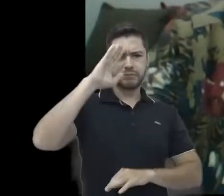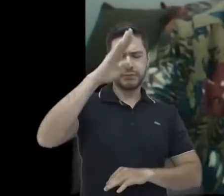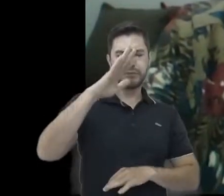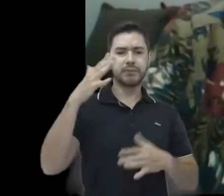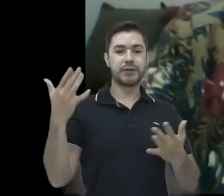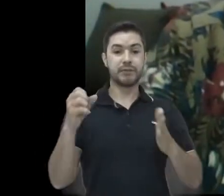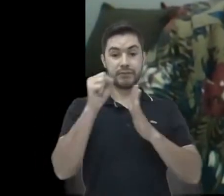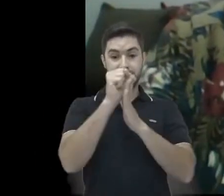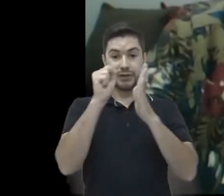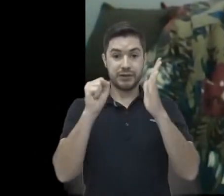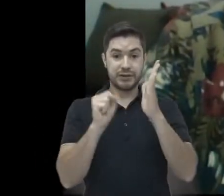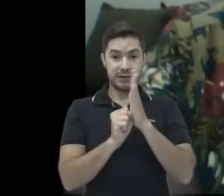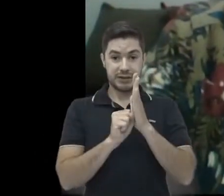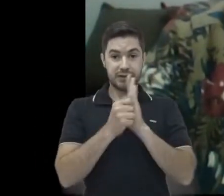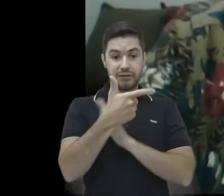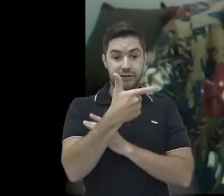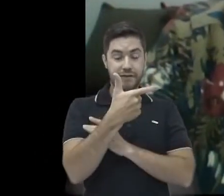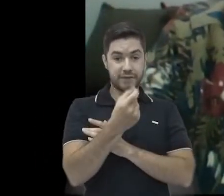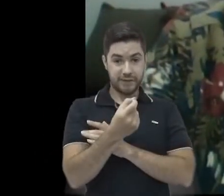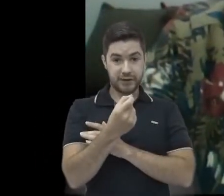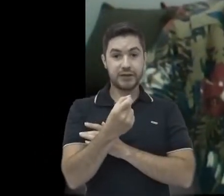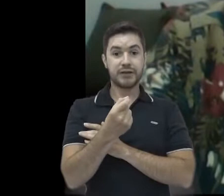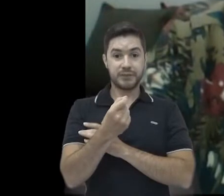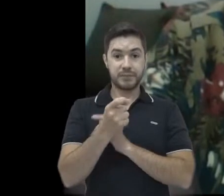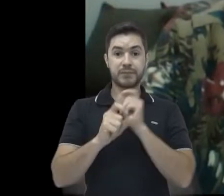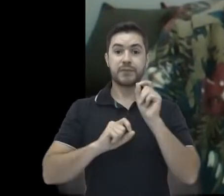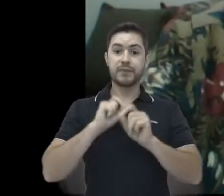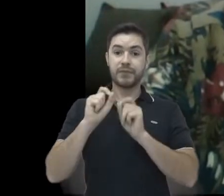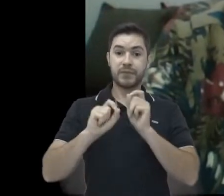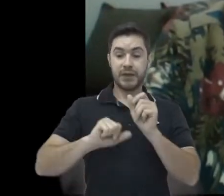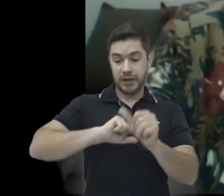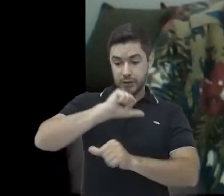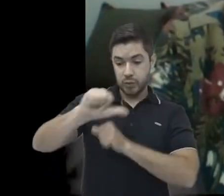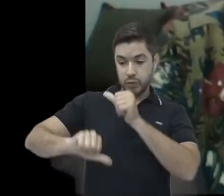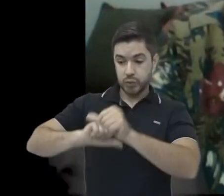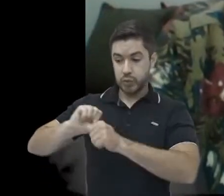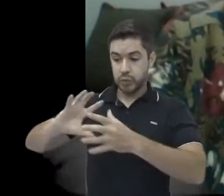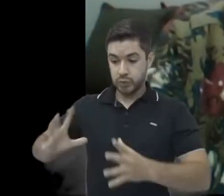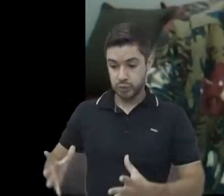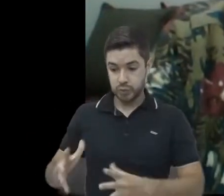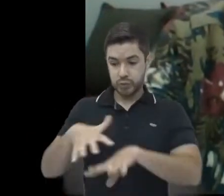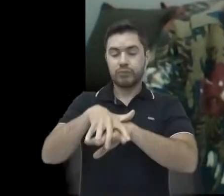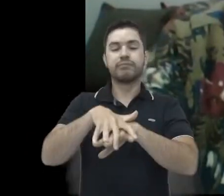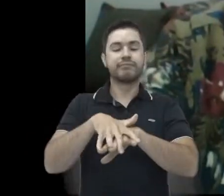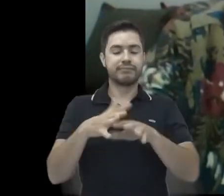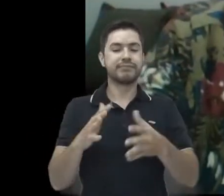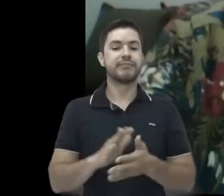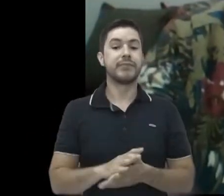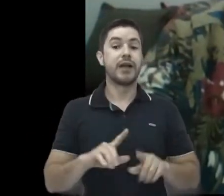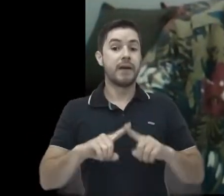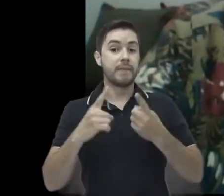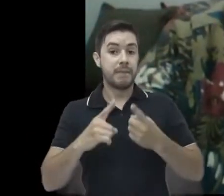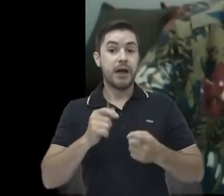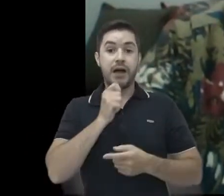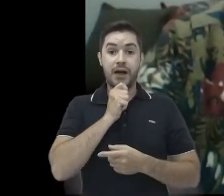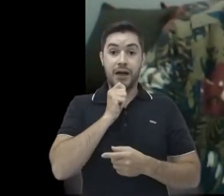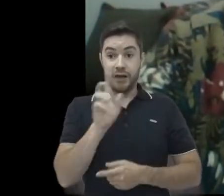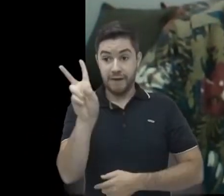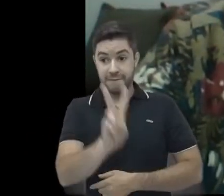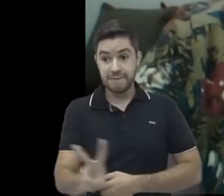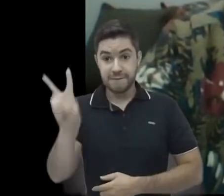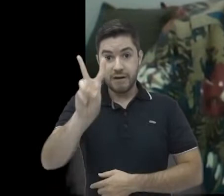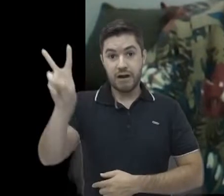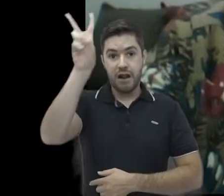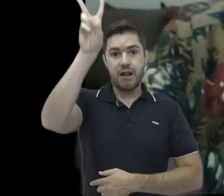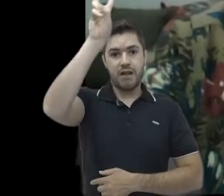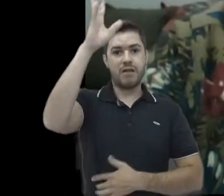século XX, a pintura de cavalete se mantém através da difusão da galeria de arte, mas a técnica da pintura continua a ser valorizada por vários